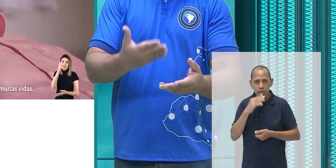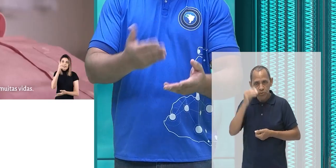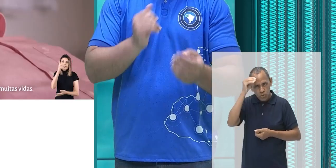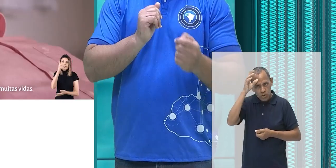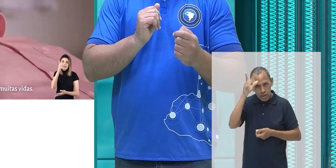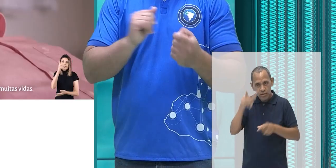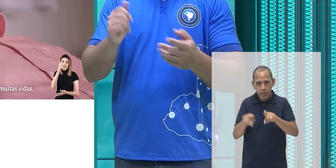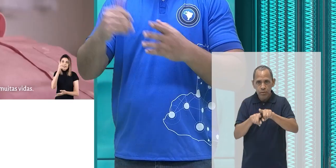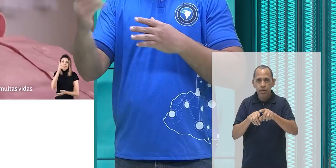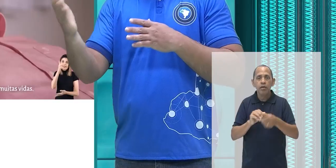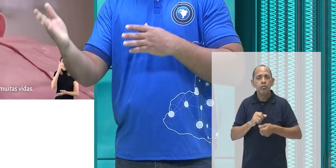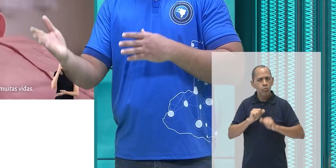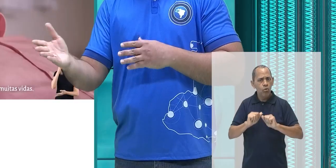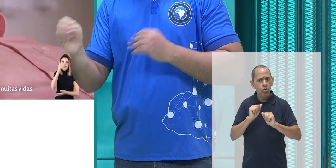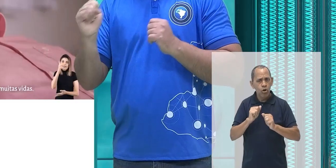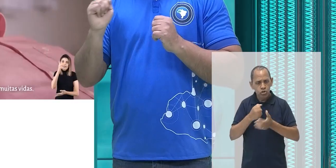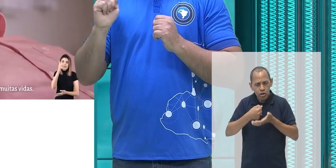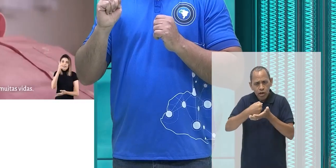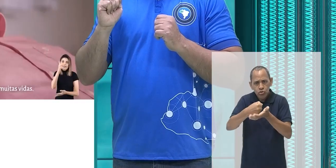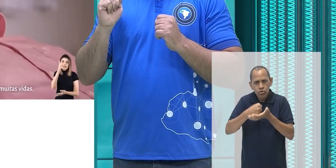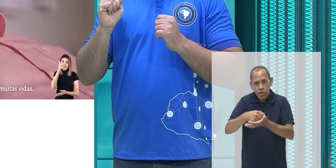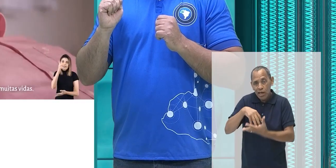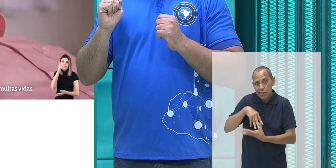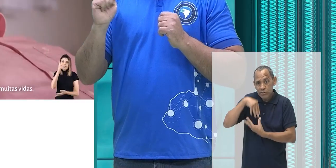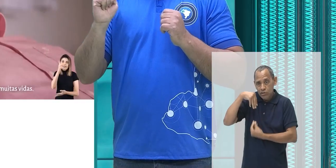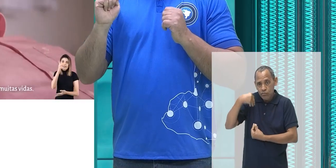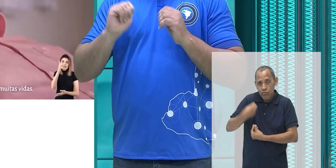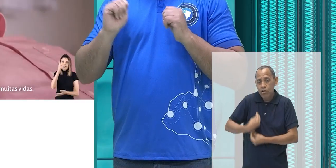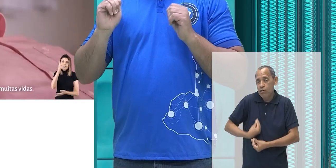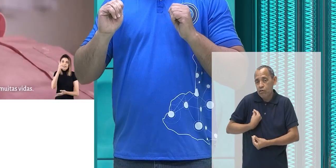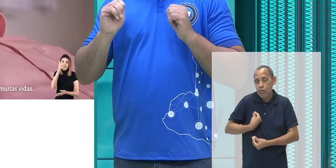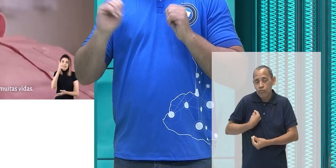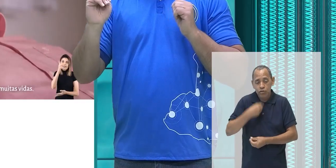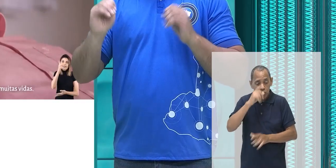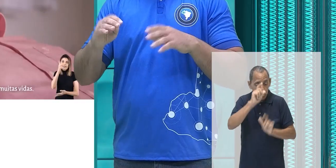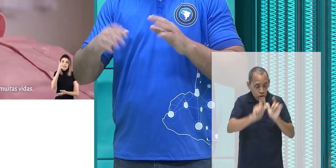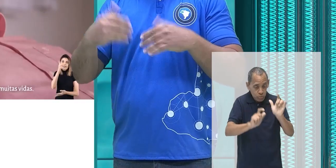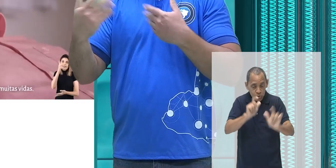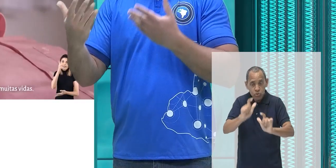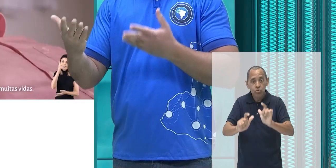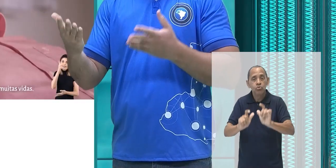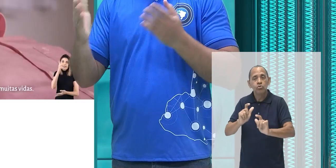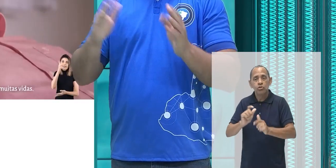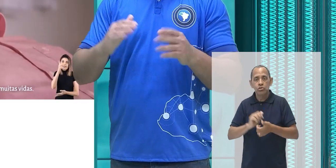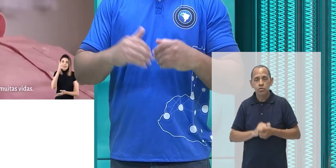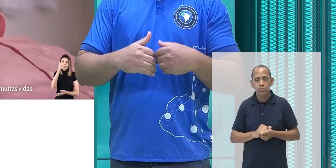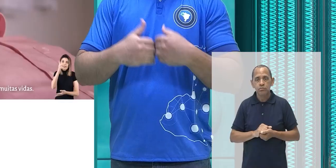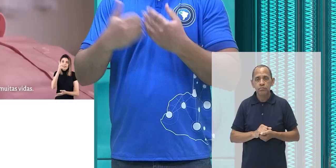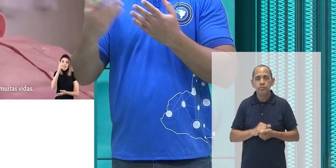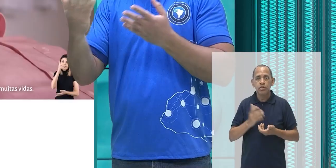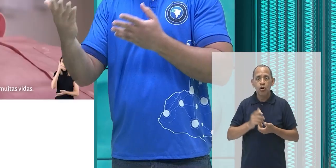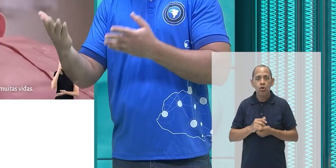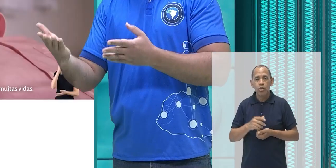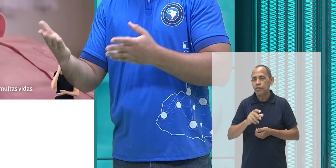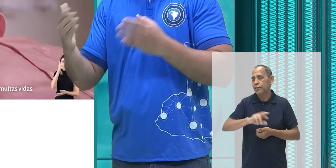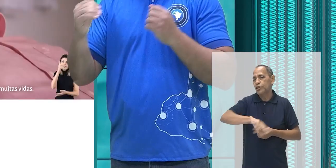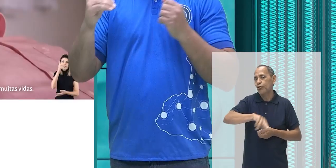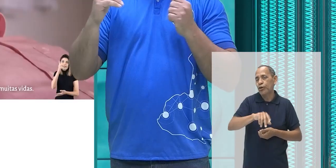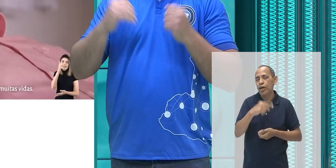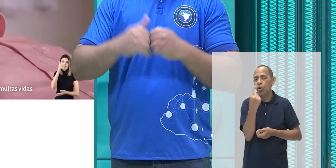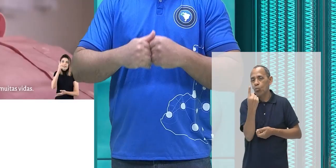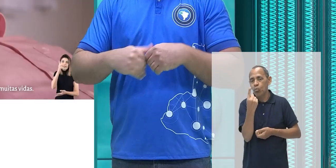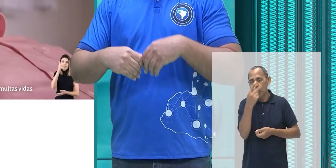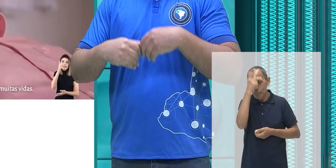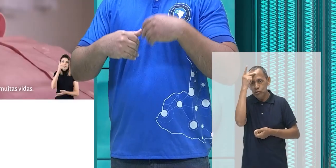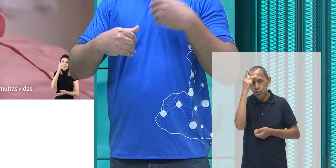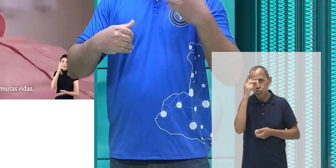doar sangue, vou salvar a vida do fulano, mas perceba que ele vai salvar muito mais que isso, não apenas a vida do fulano, mas ele